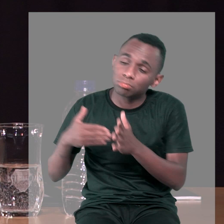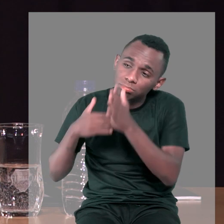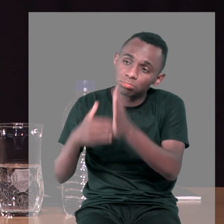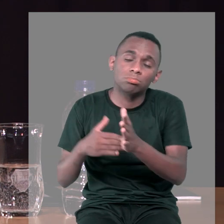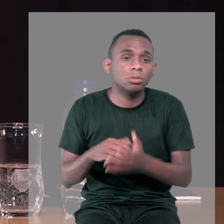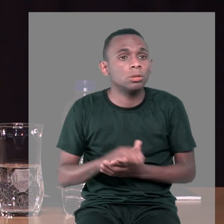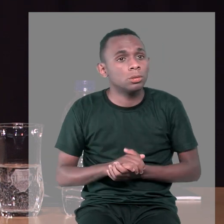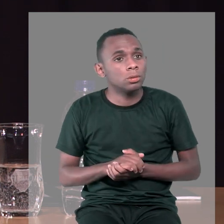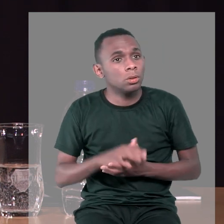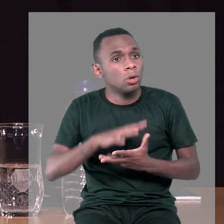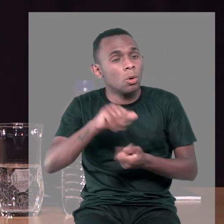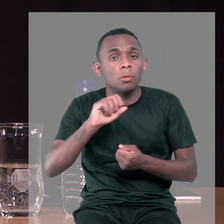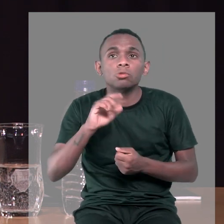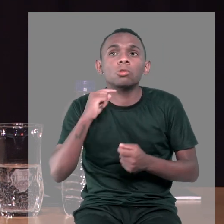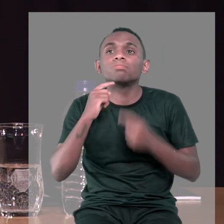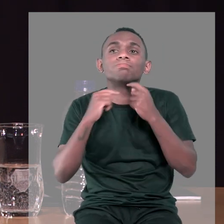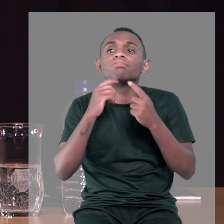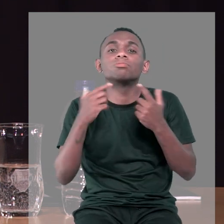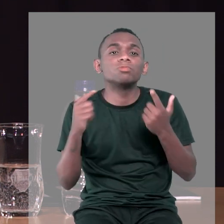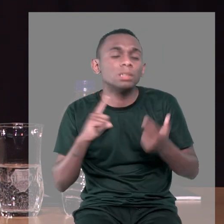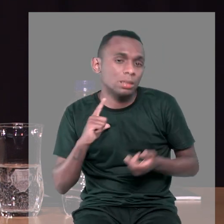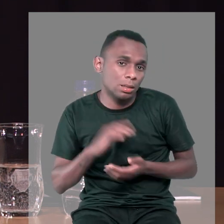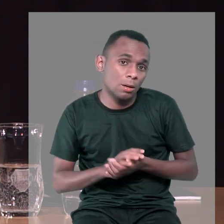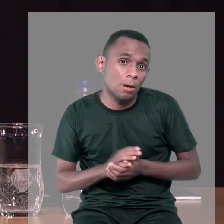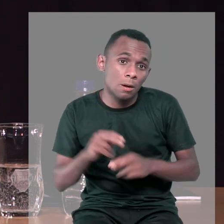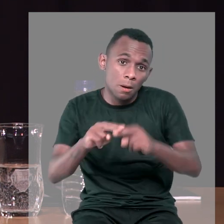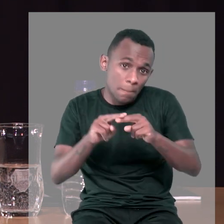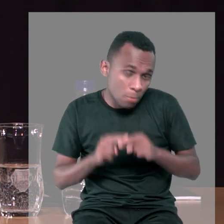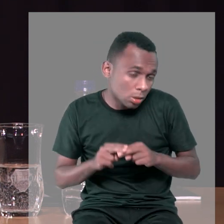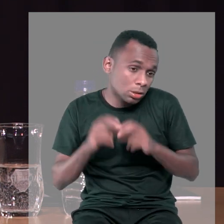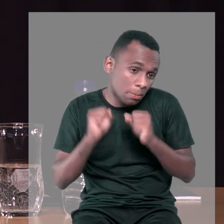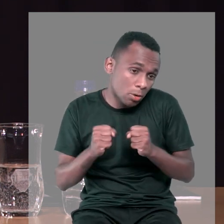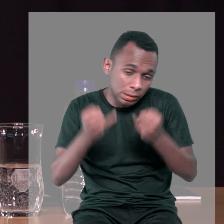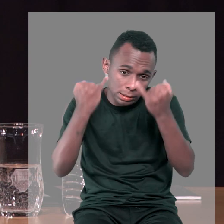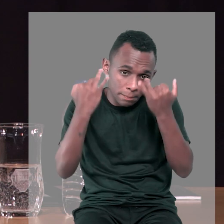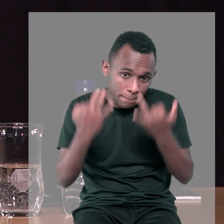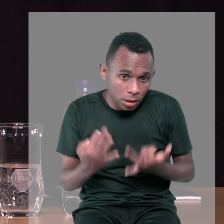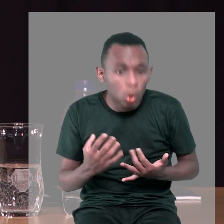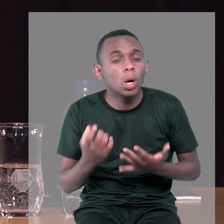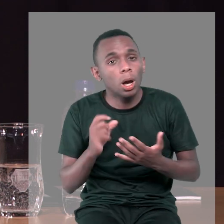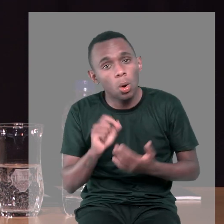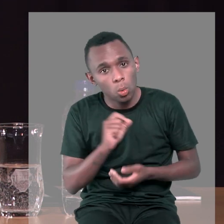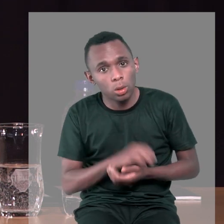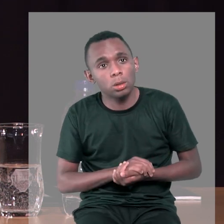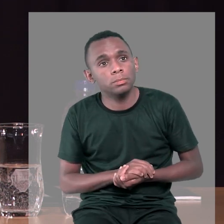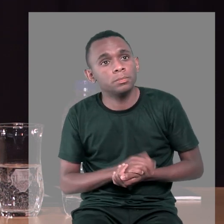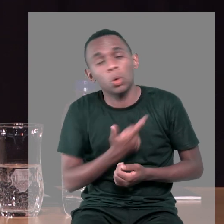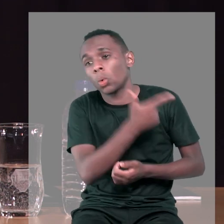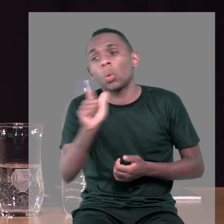acrescentado mais tarde, ela pode dizer que, sobretudo, a ideologia é